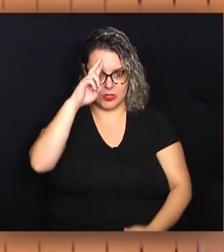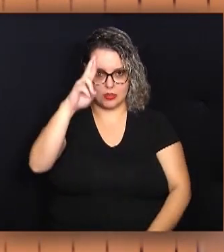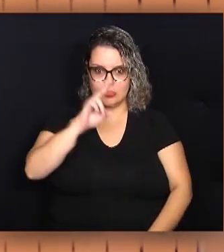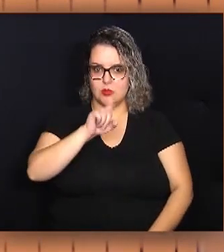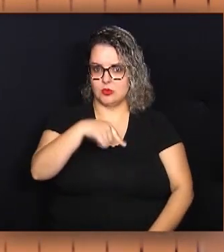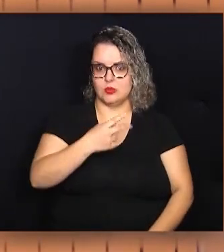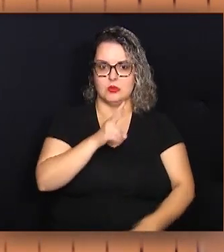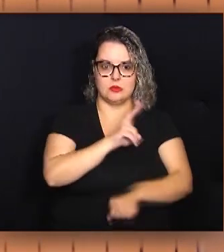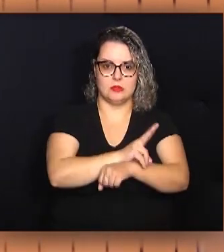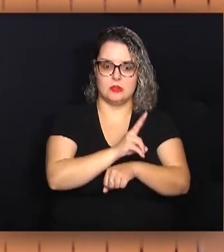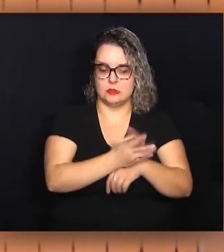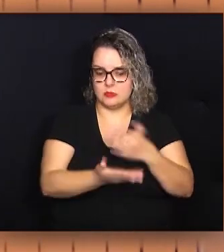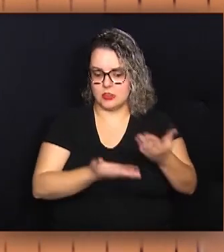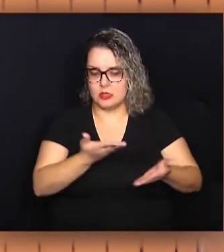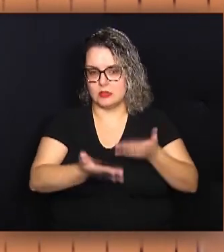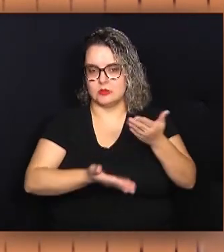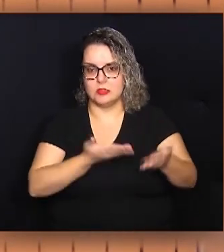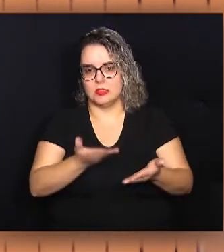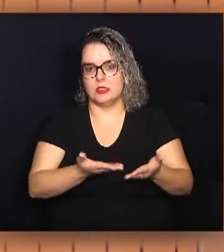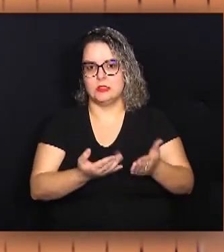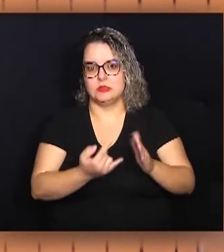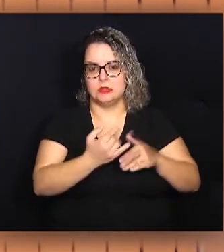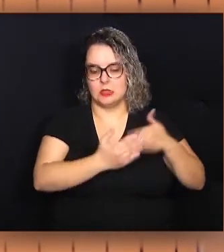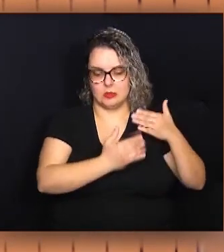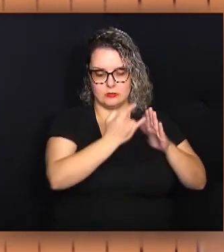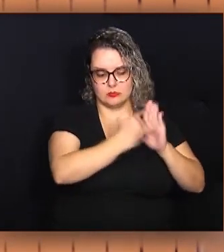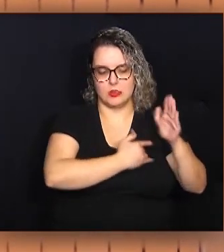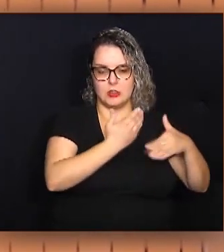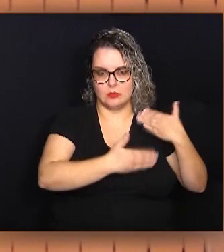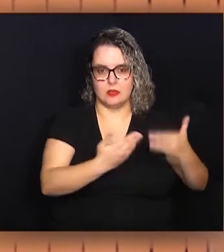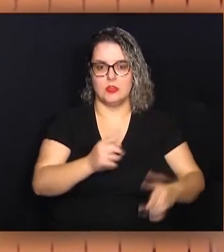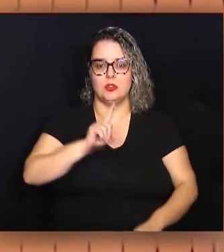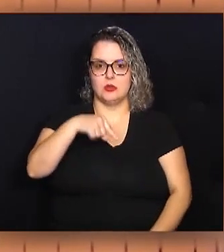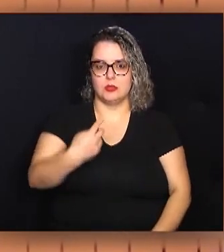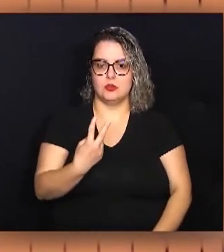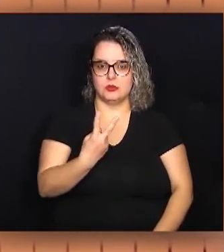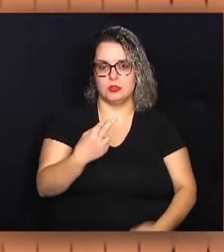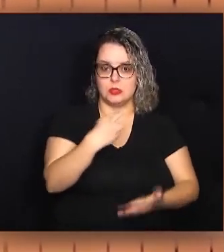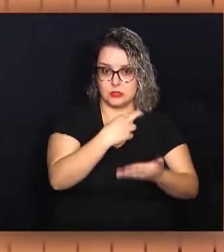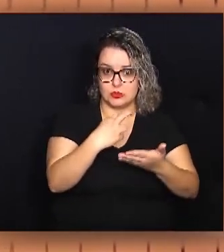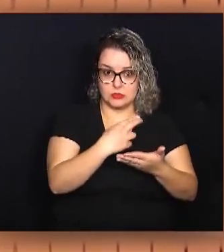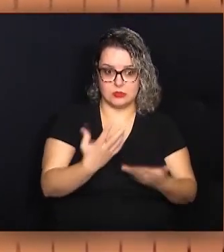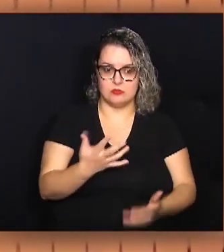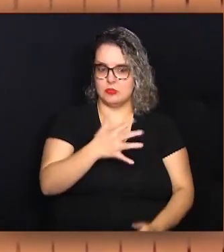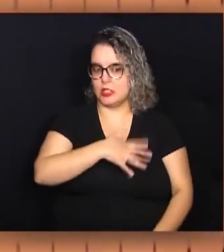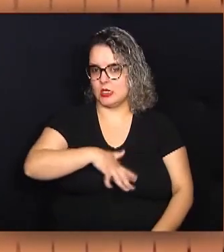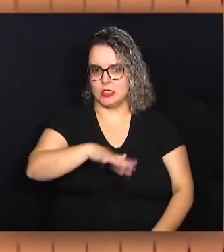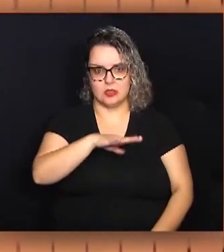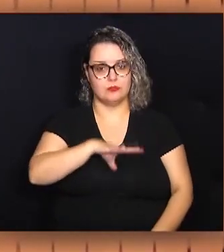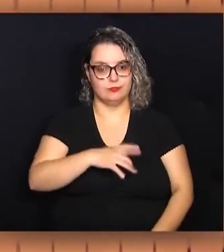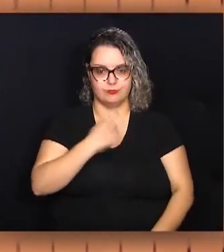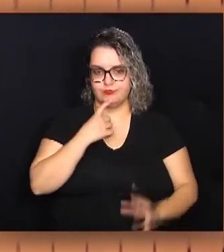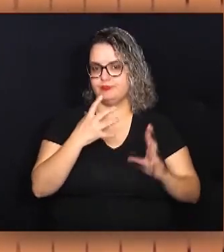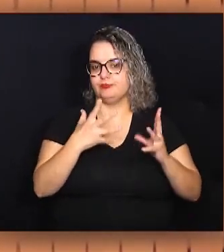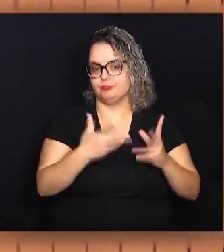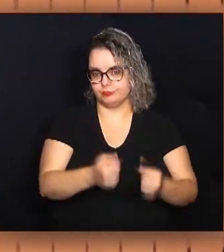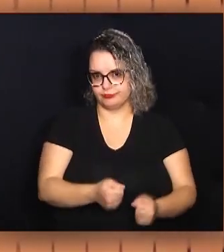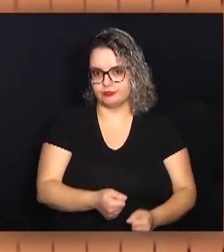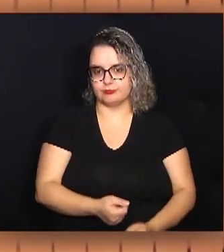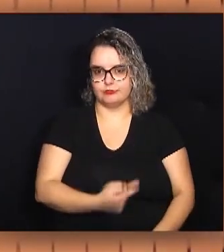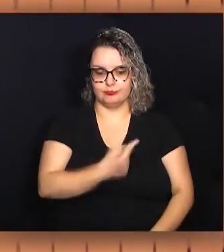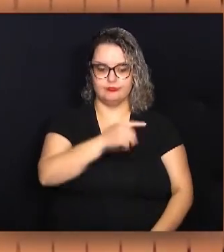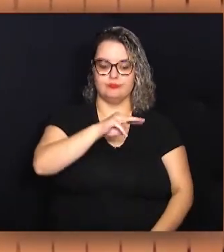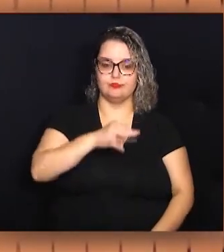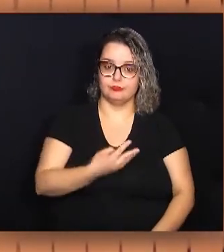cuidam mais da parte burocrática e outros 2 investigadores para a área de Campinas toda, que são